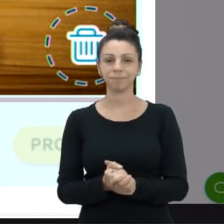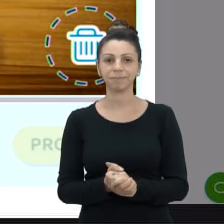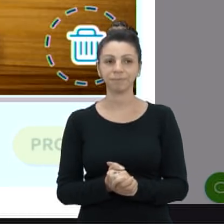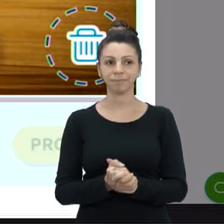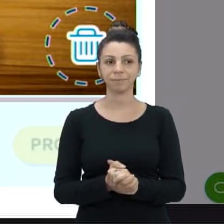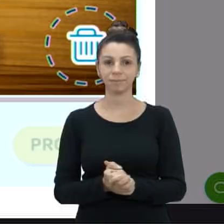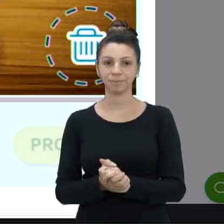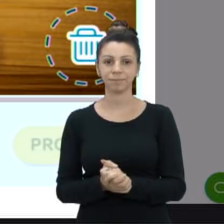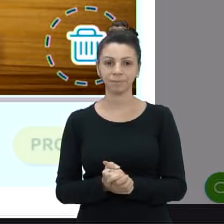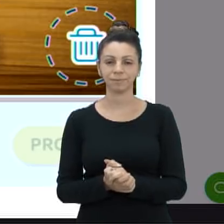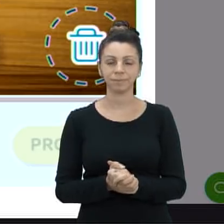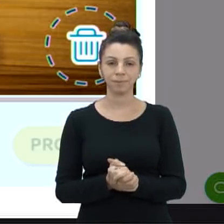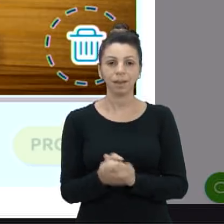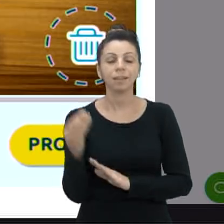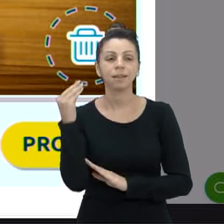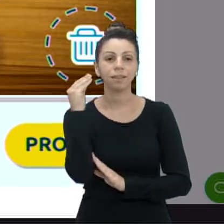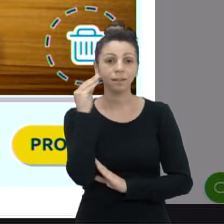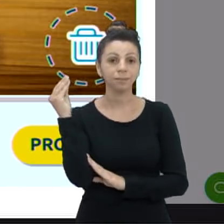exercício,